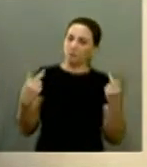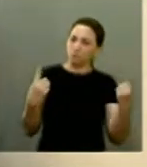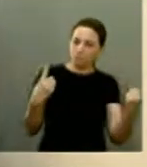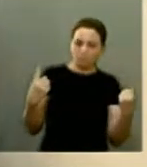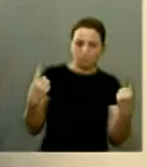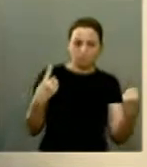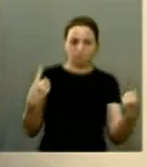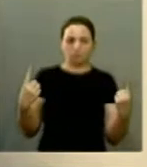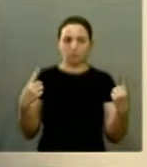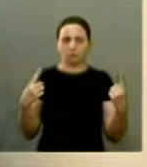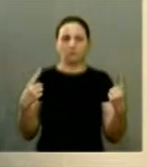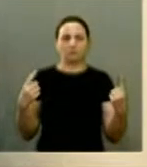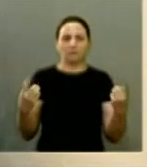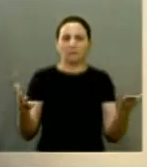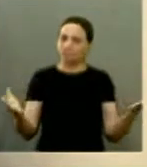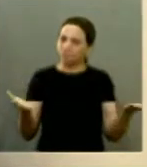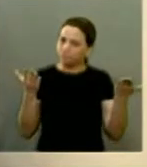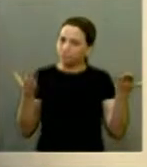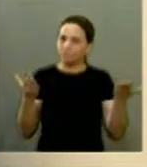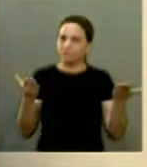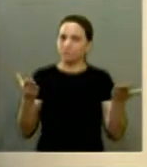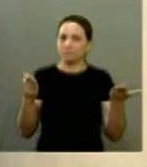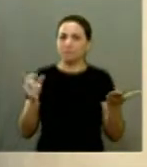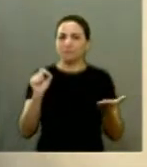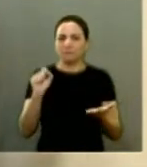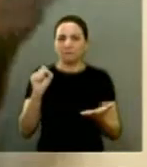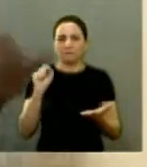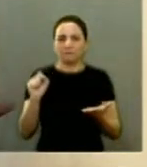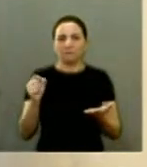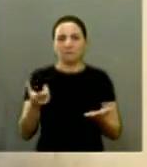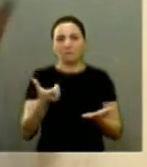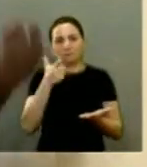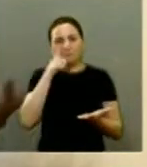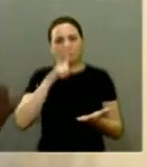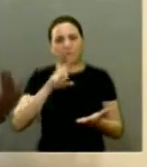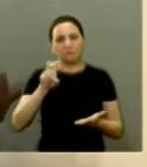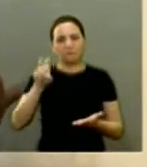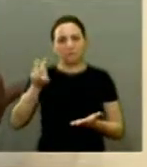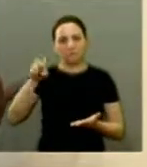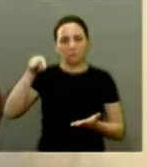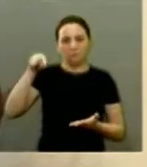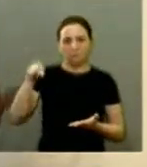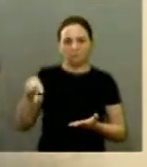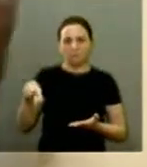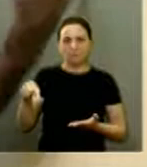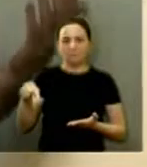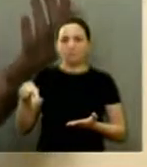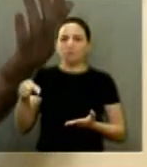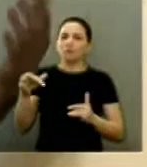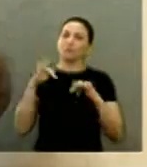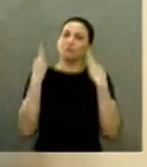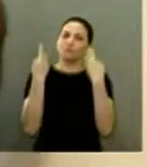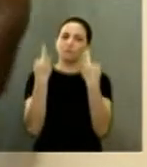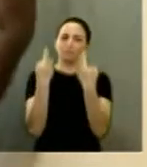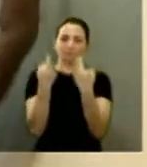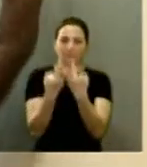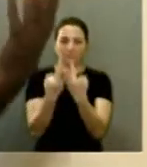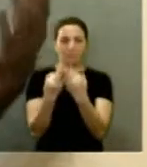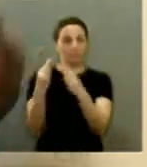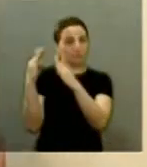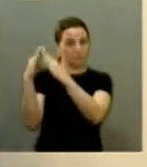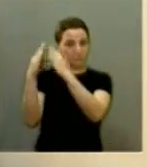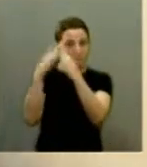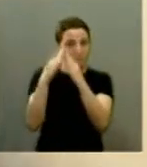elogiando, a falta de água é tão grande que a gente conseguiu levar água para 5 mil famílias, casas, 5